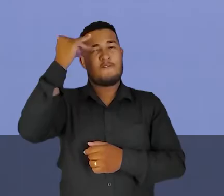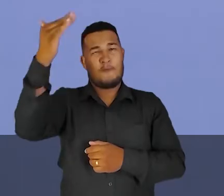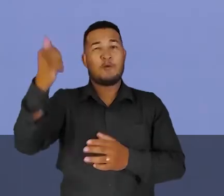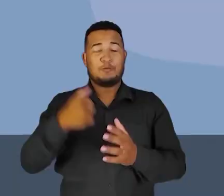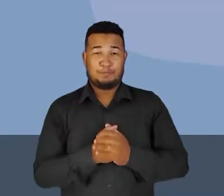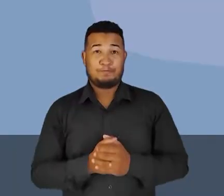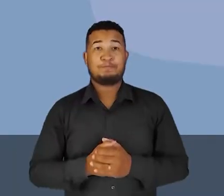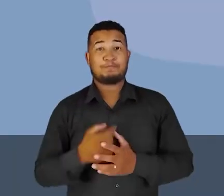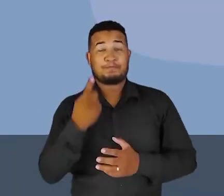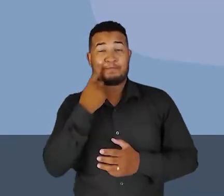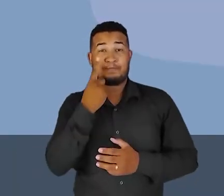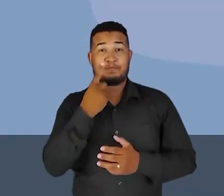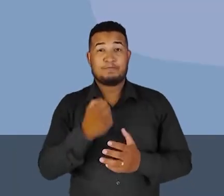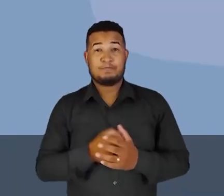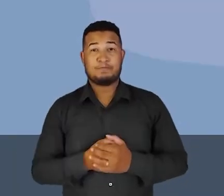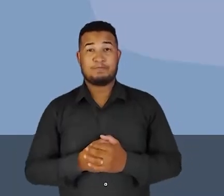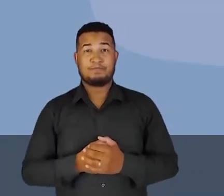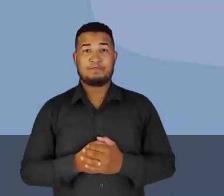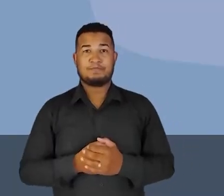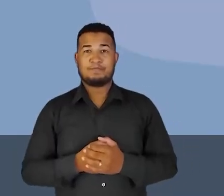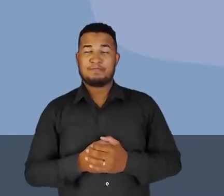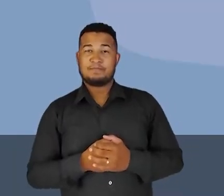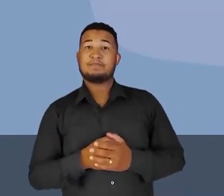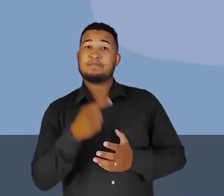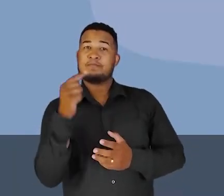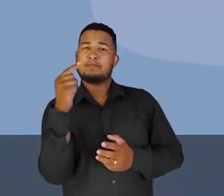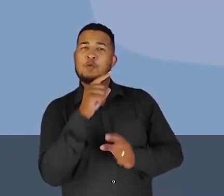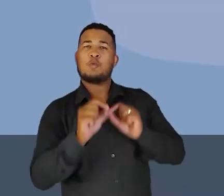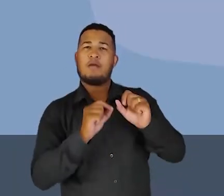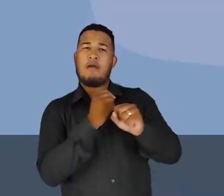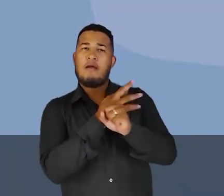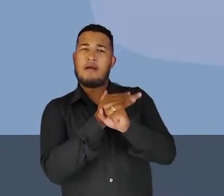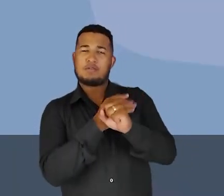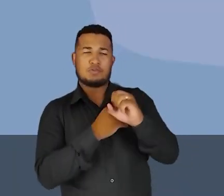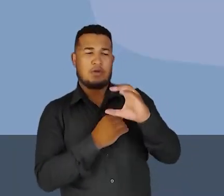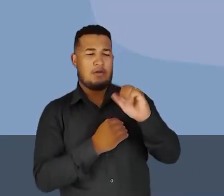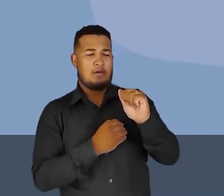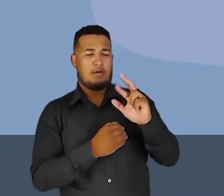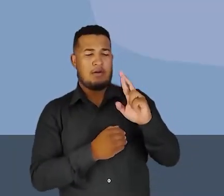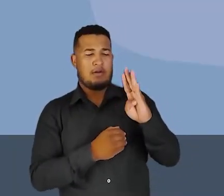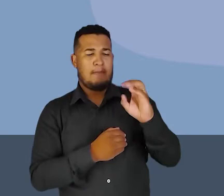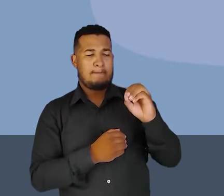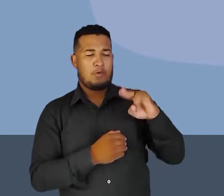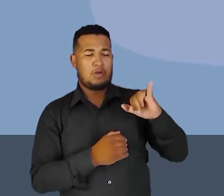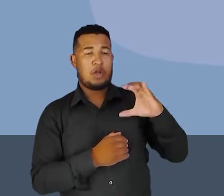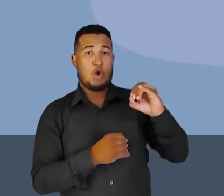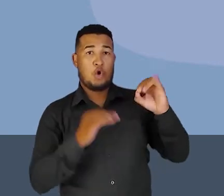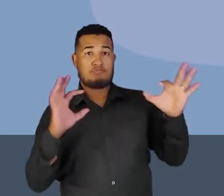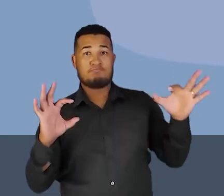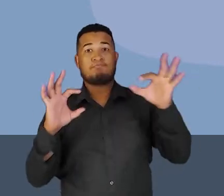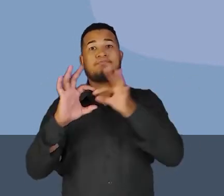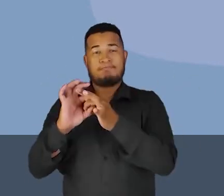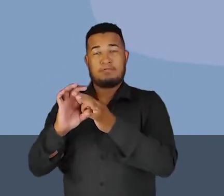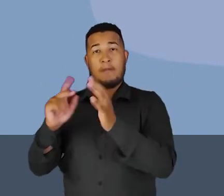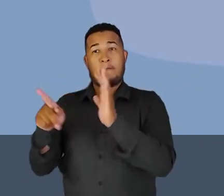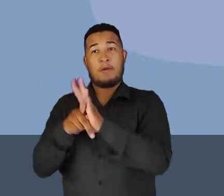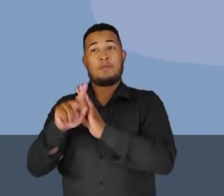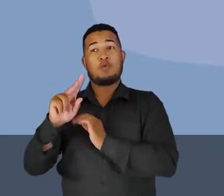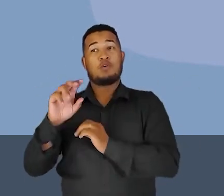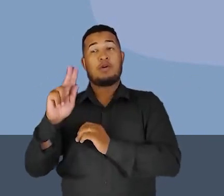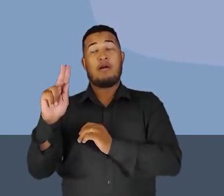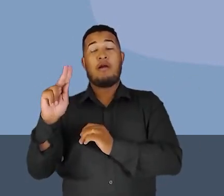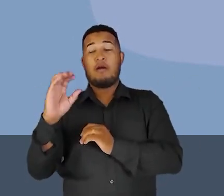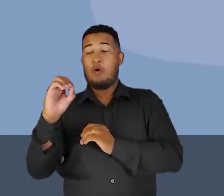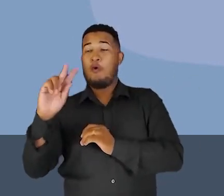no slide. Vamos ver agora o ácido carbônico reagindo com o hidróxido de sódio.